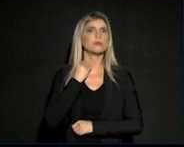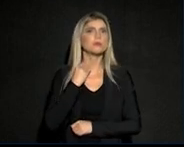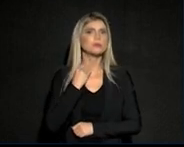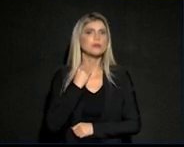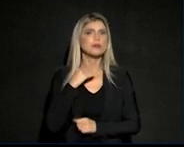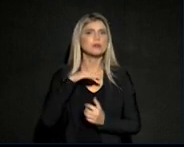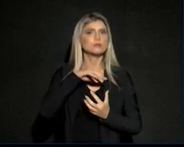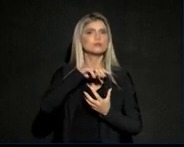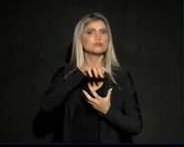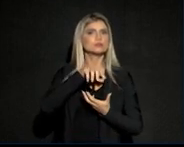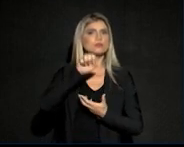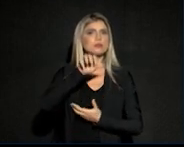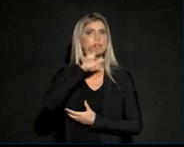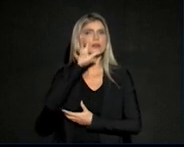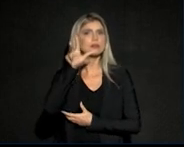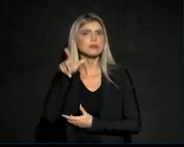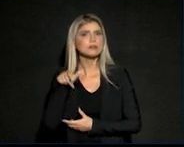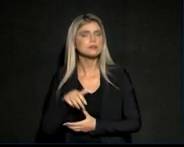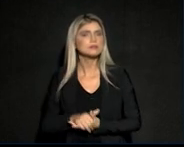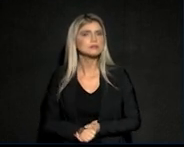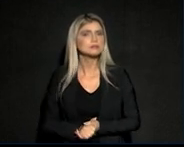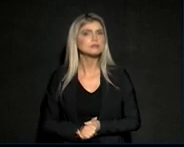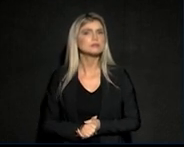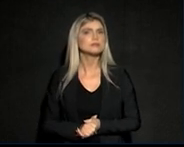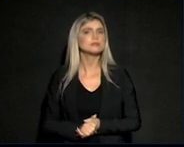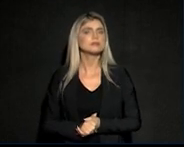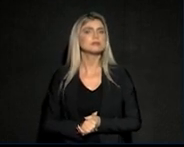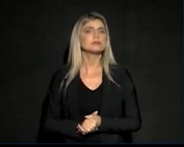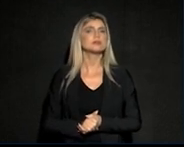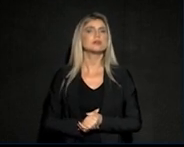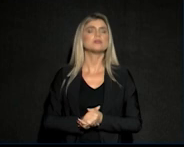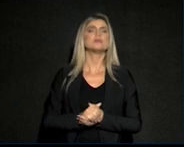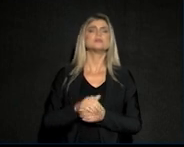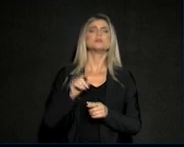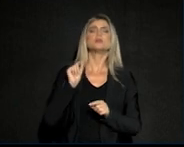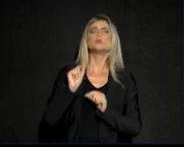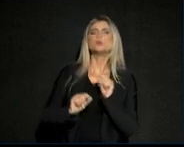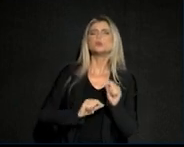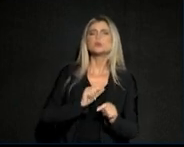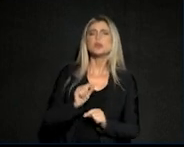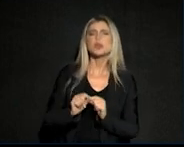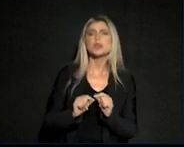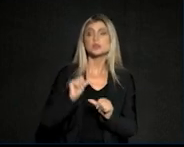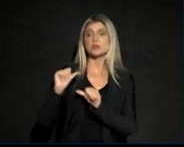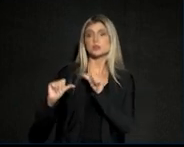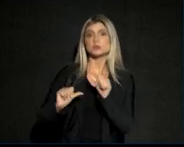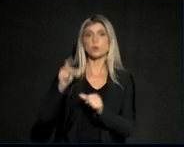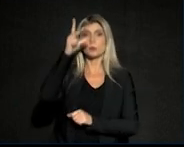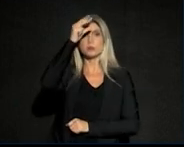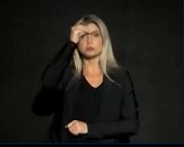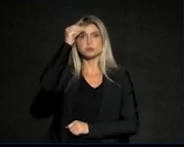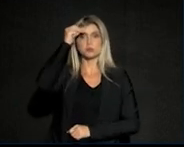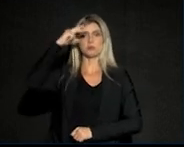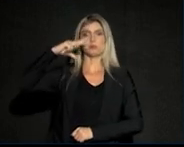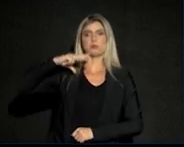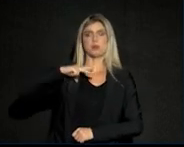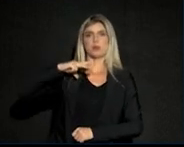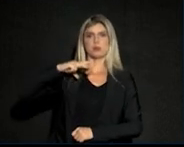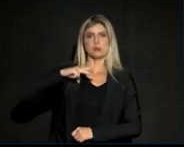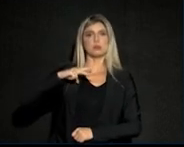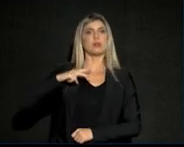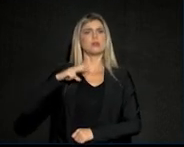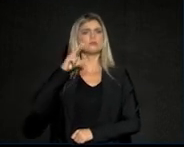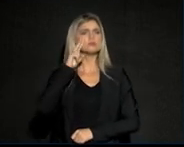a eu tô marcas mais valiosas do Brasil você faz a mão privatização desses Eco no Brasil faz o maior problema de garantia de